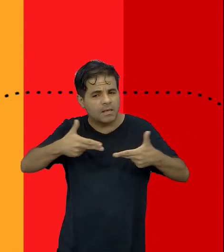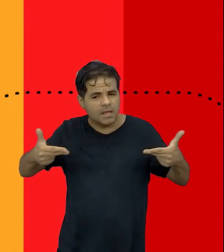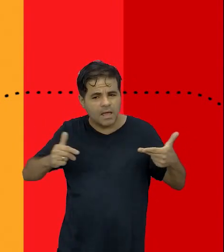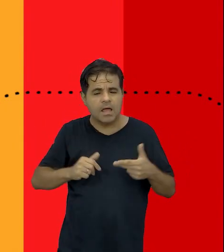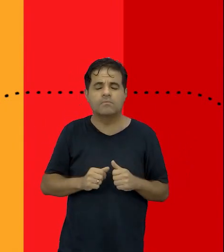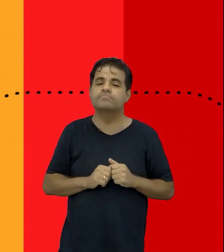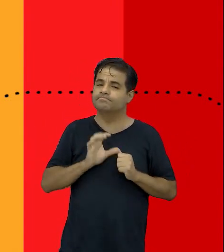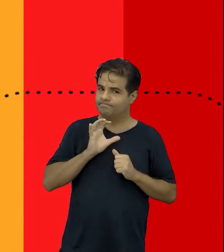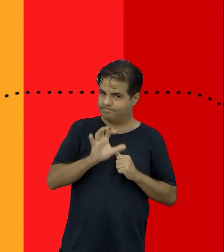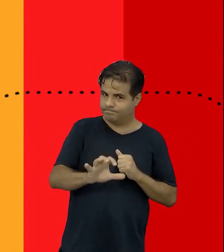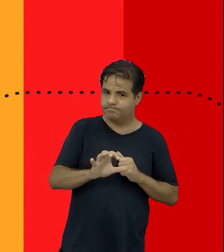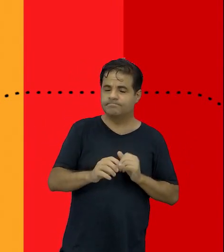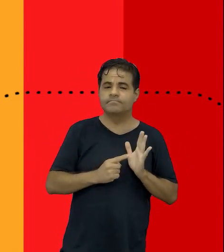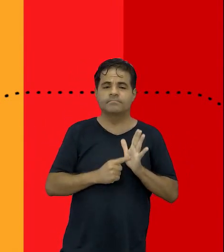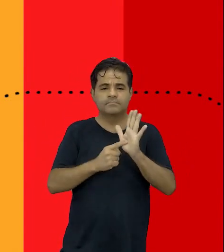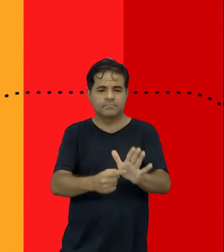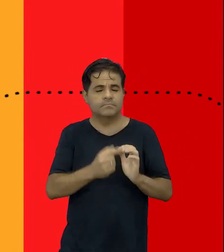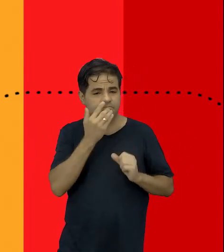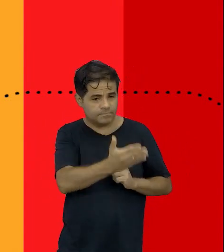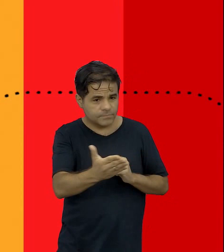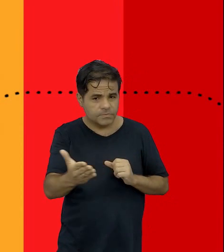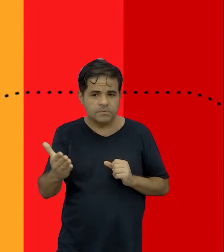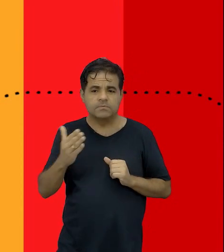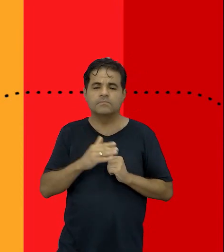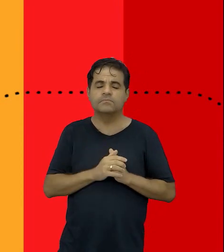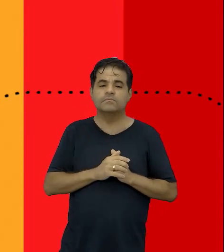Para isso, apresentar para vocês